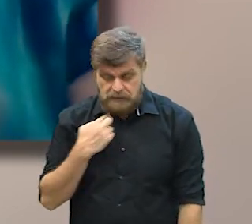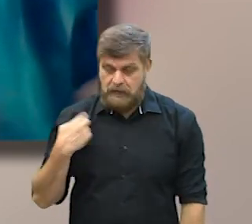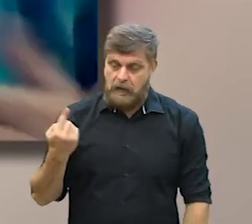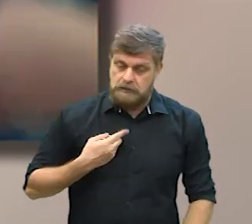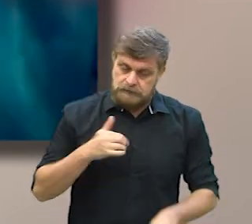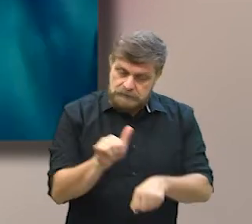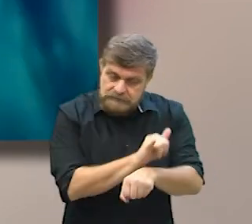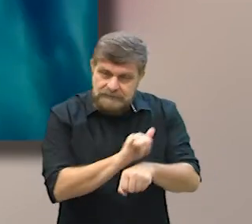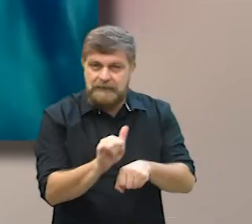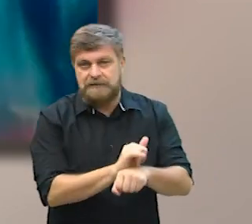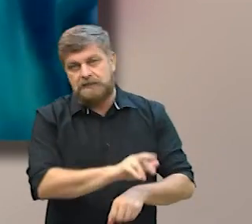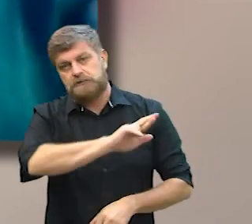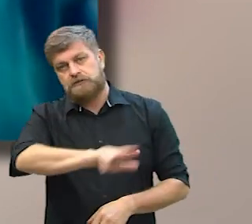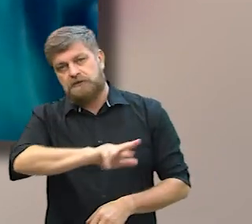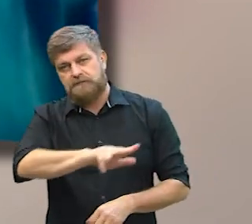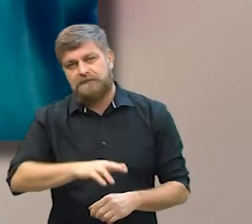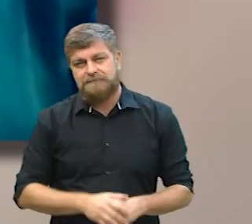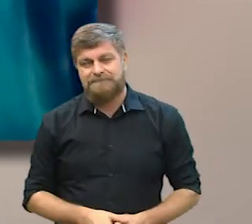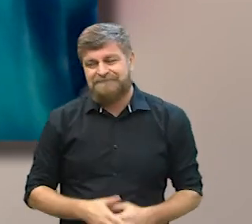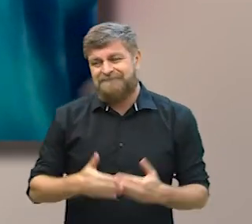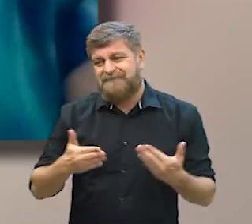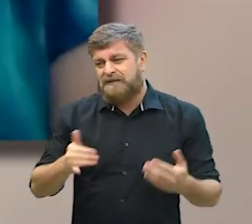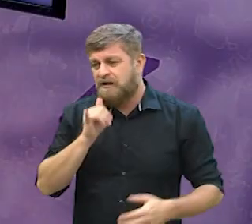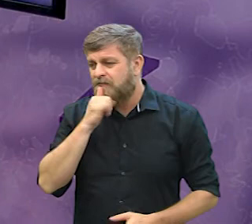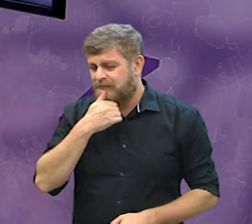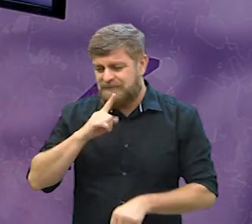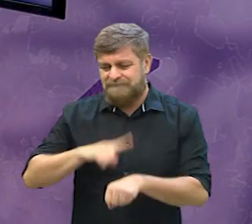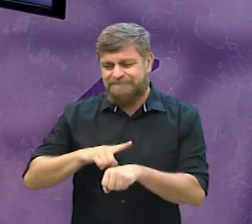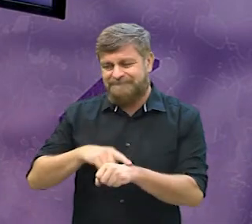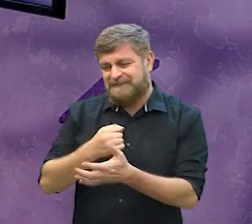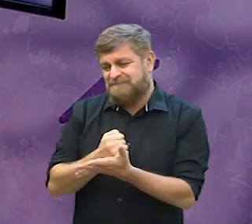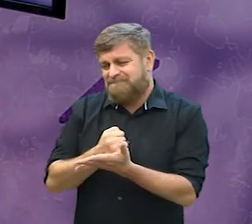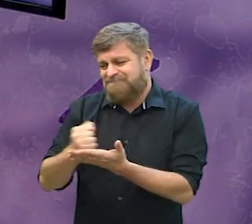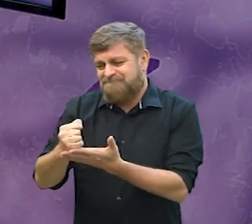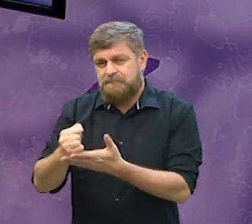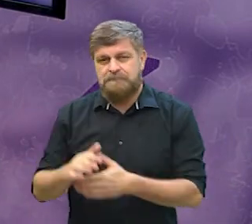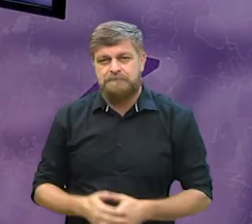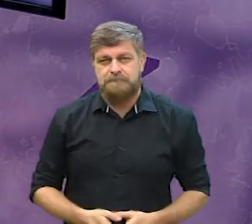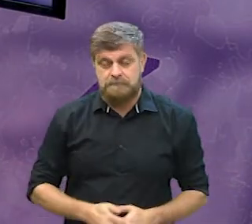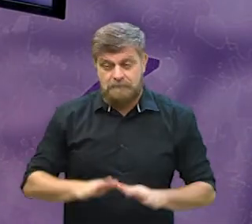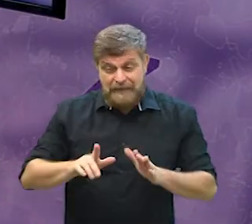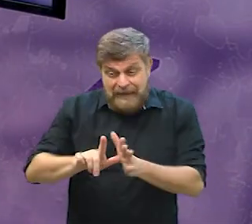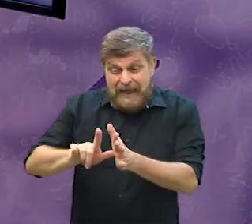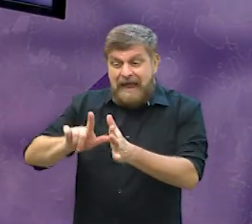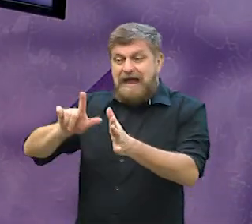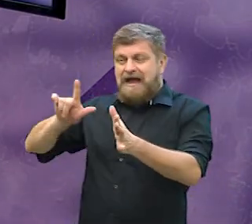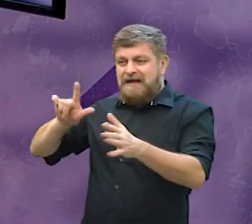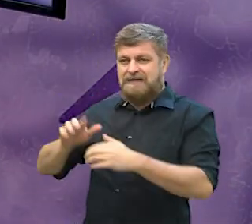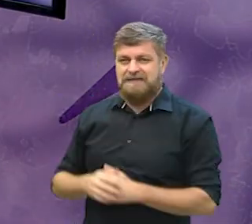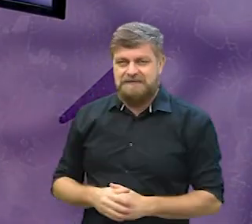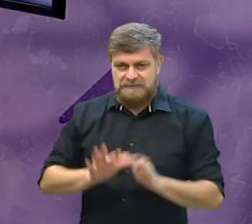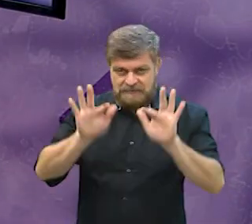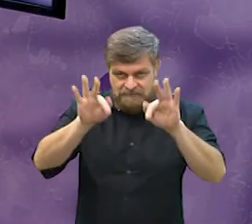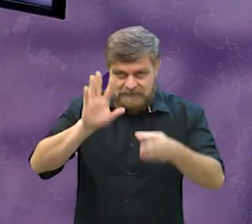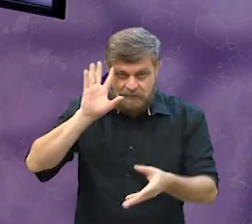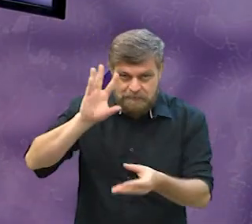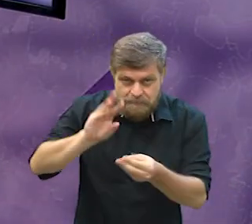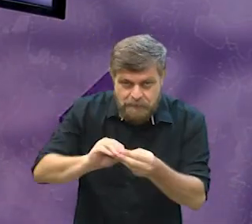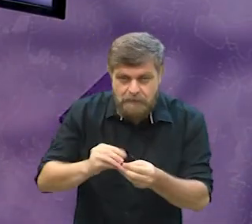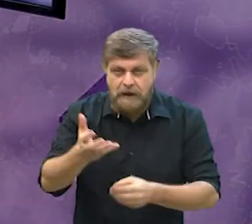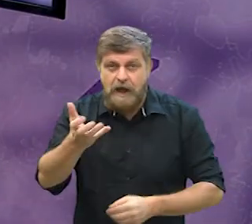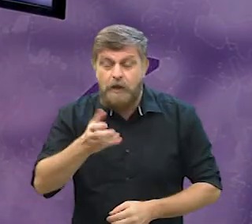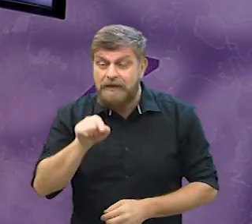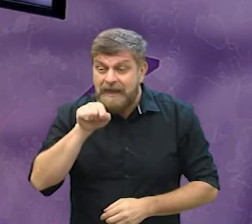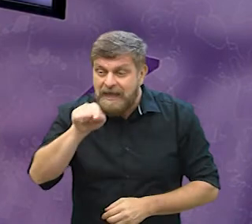não é possível, nós vamos utilizar de outros recursos. Lígia e Sandra, infelizmente o nosso tempo é curto, mas antes